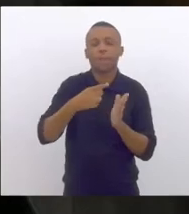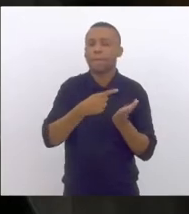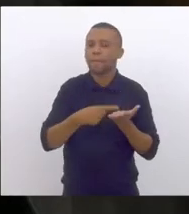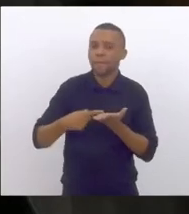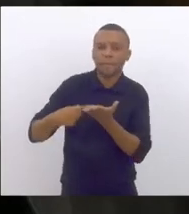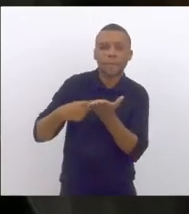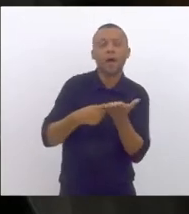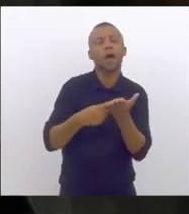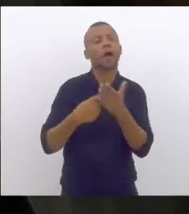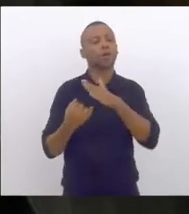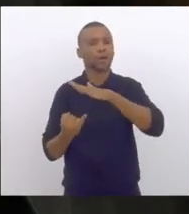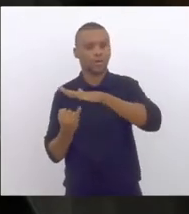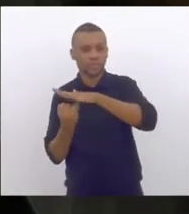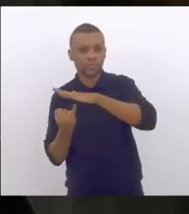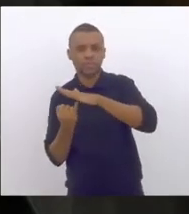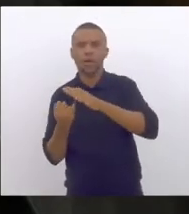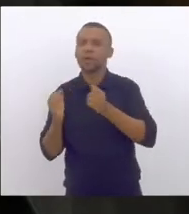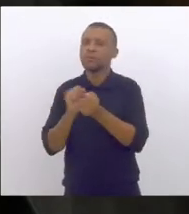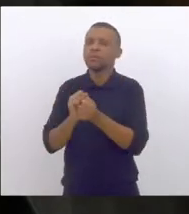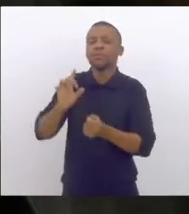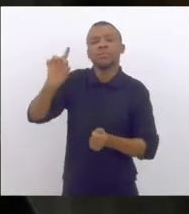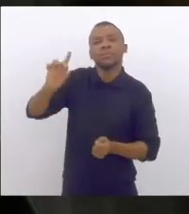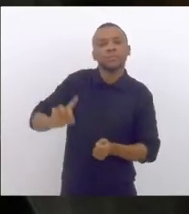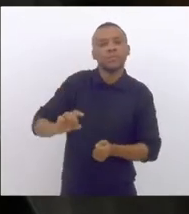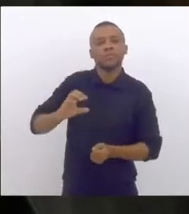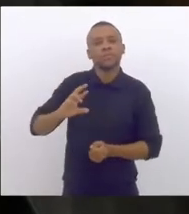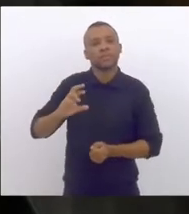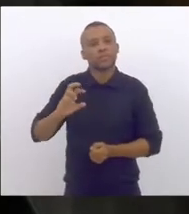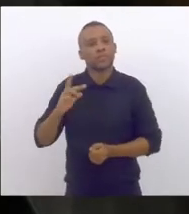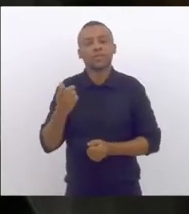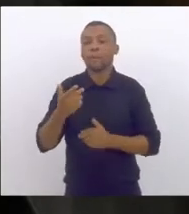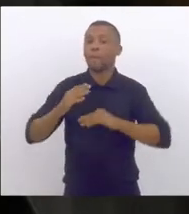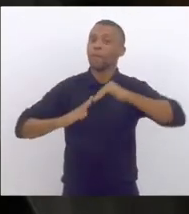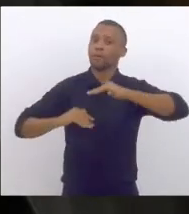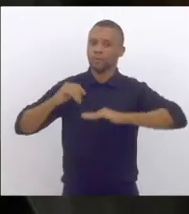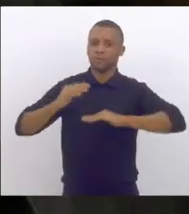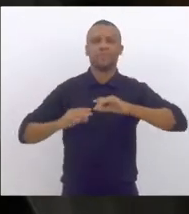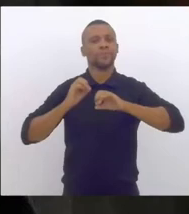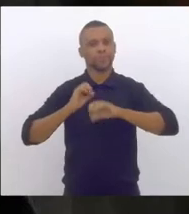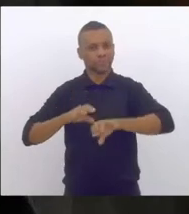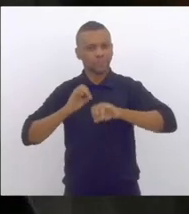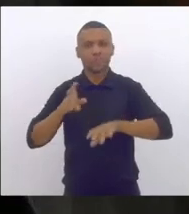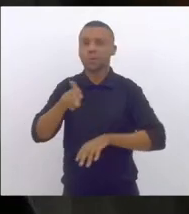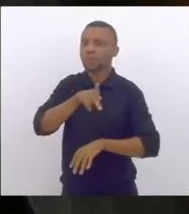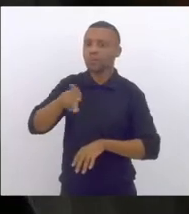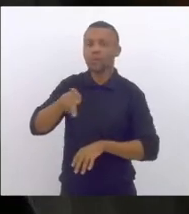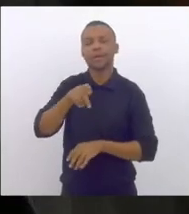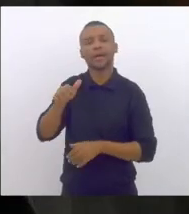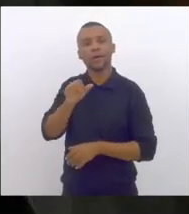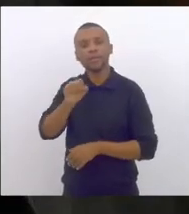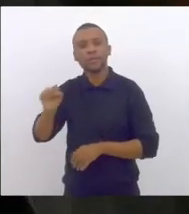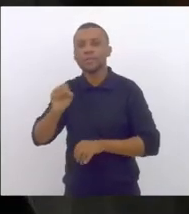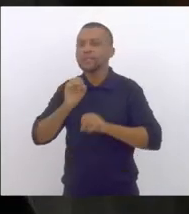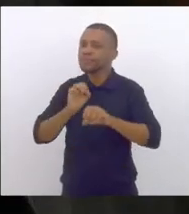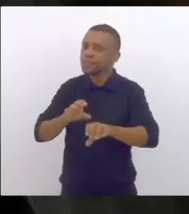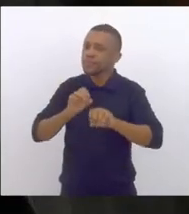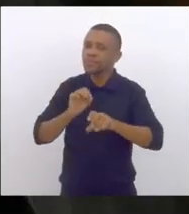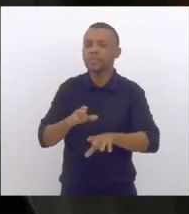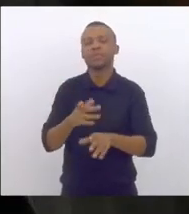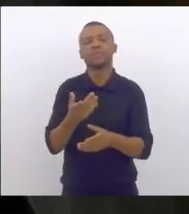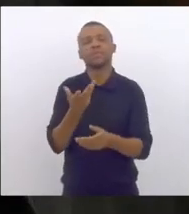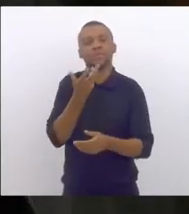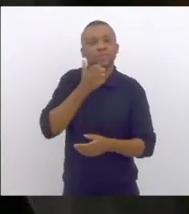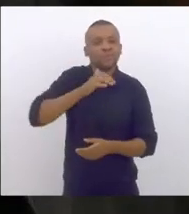entidades mantenedoras com as diretoras das creches quais profissionais de educação professoras auxiliar de educação infantil auxiliar de serviços